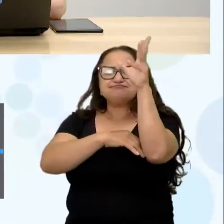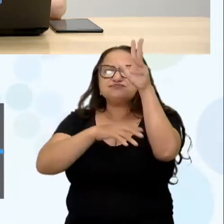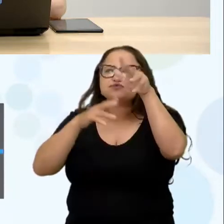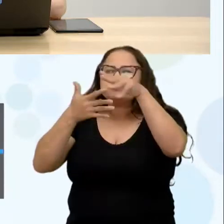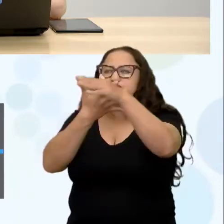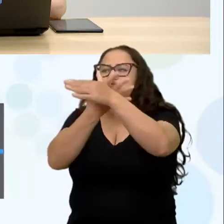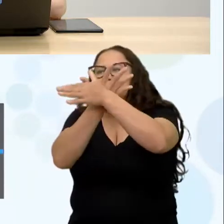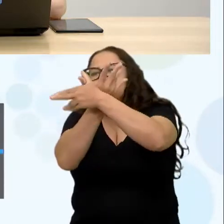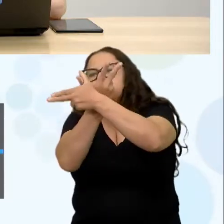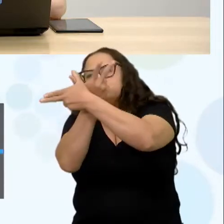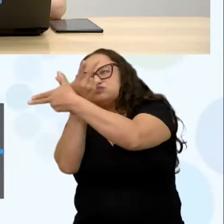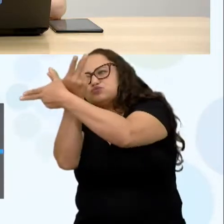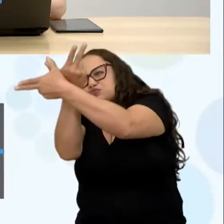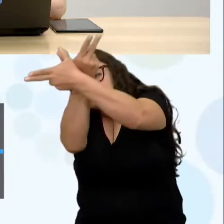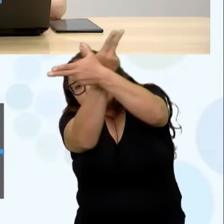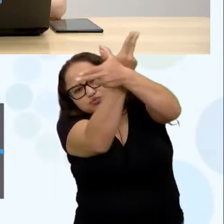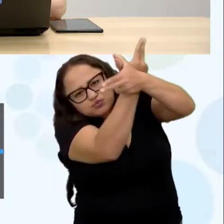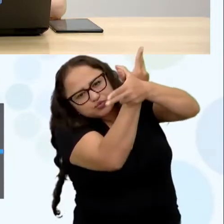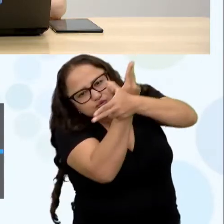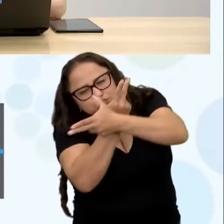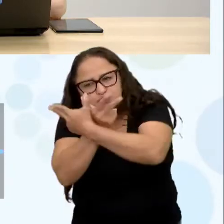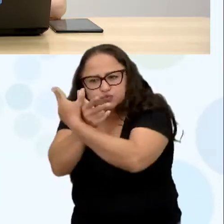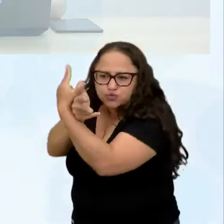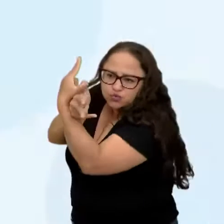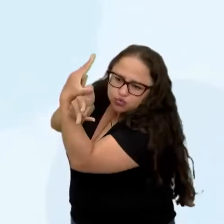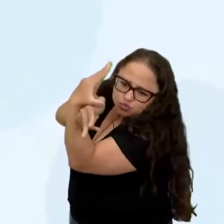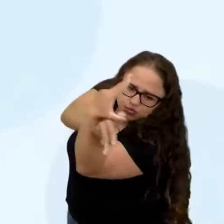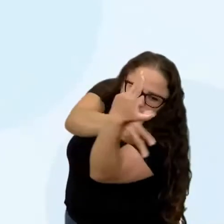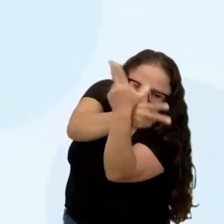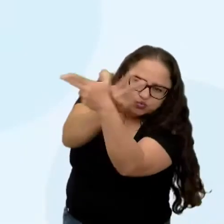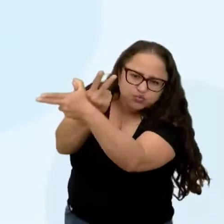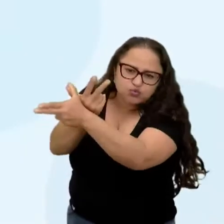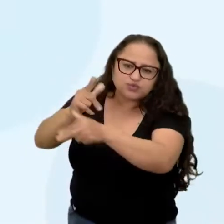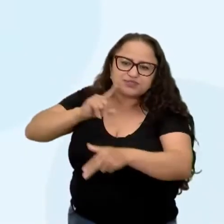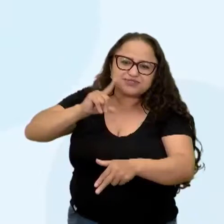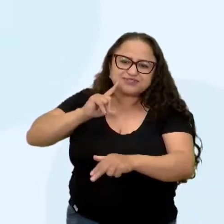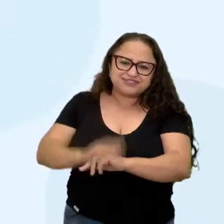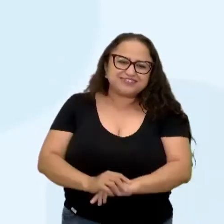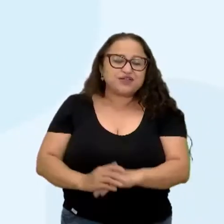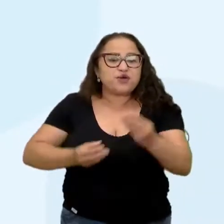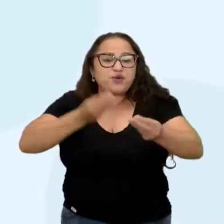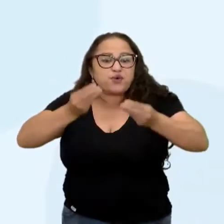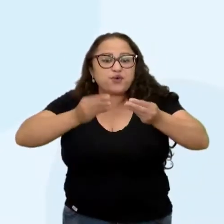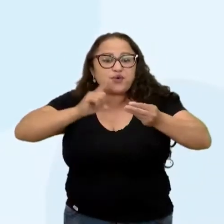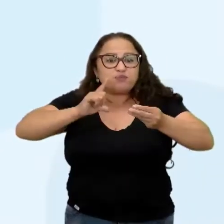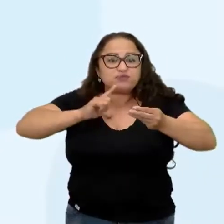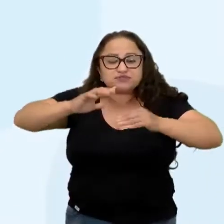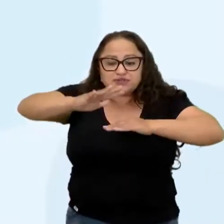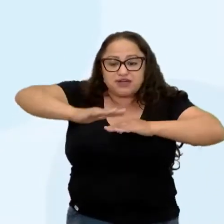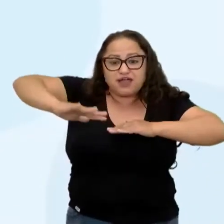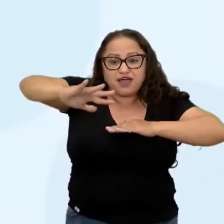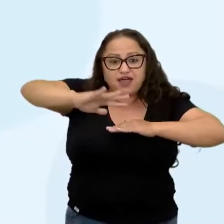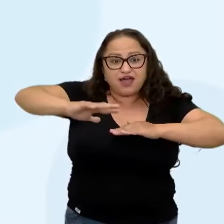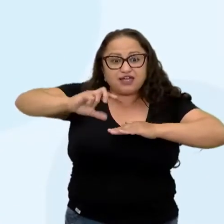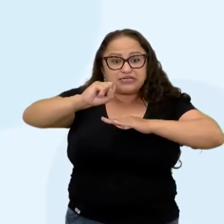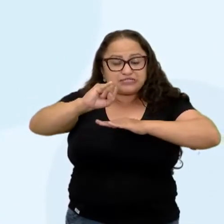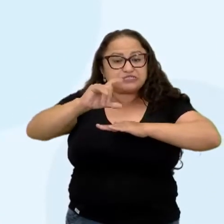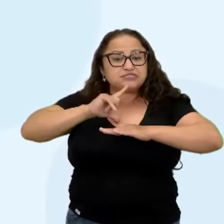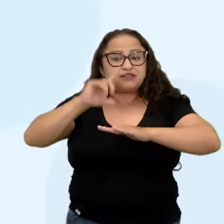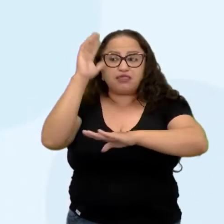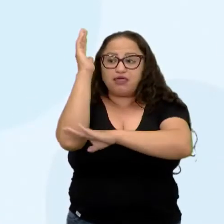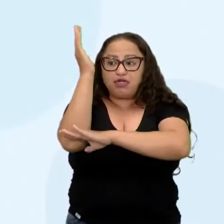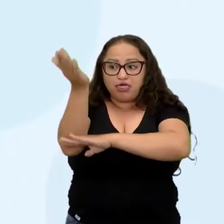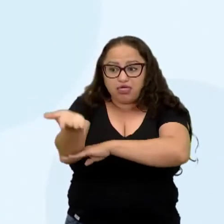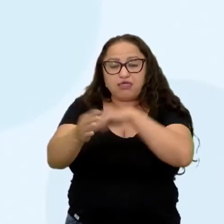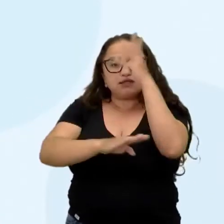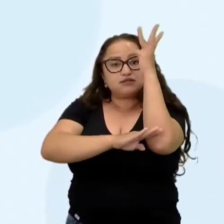importante o satélite, né, do ponto de vista aí da meteorologia, né, e do ponto de vista de saber como que está aquela região, se está tendo mais desmatamento, se está tendo